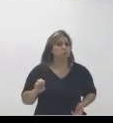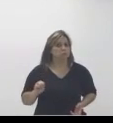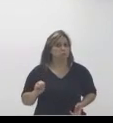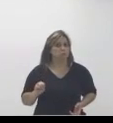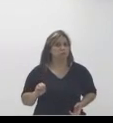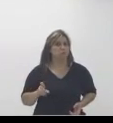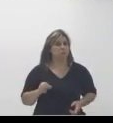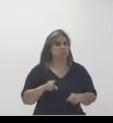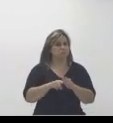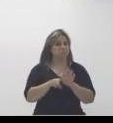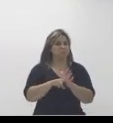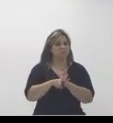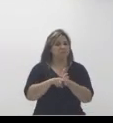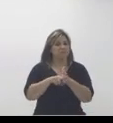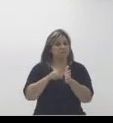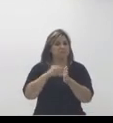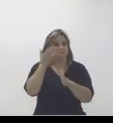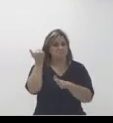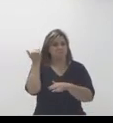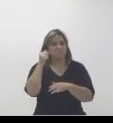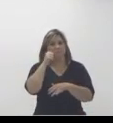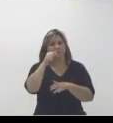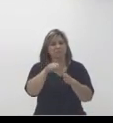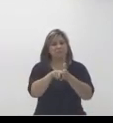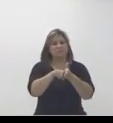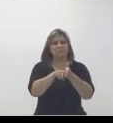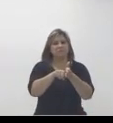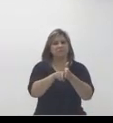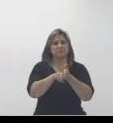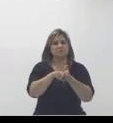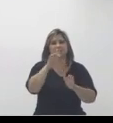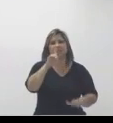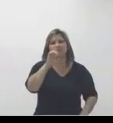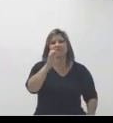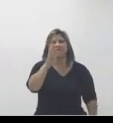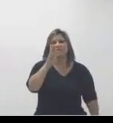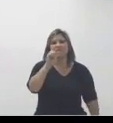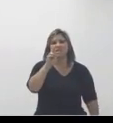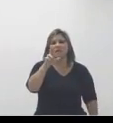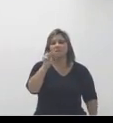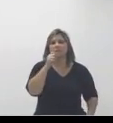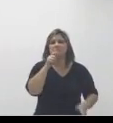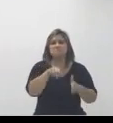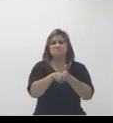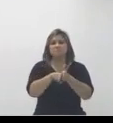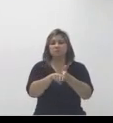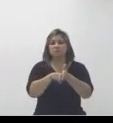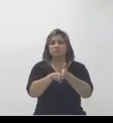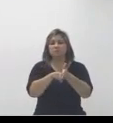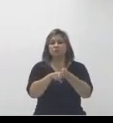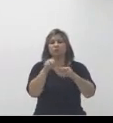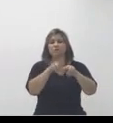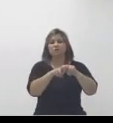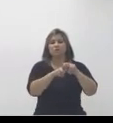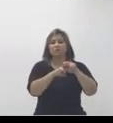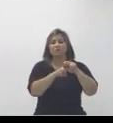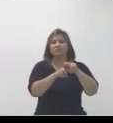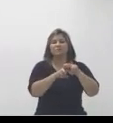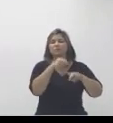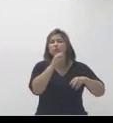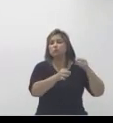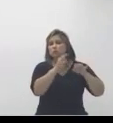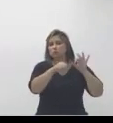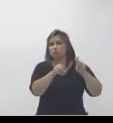e hoje a advogada também é operadora do direito débora diniz nos manicômios disse vários e mostrou